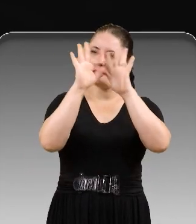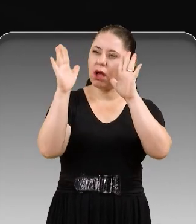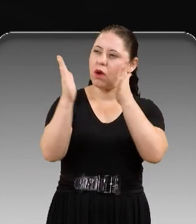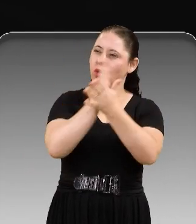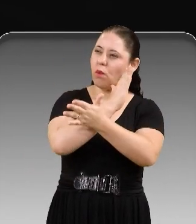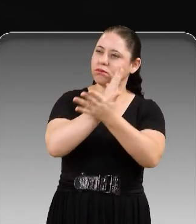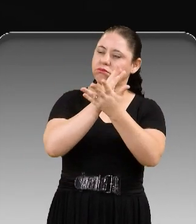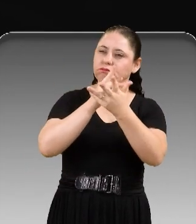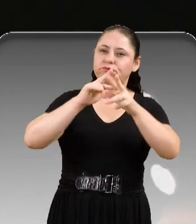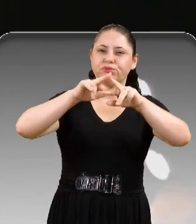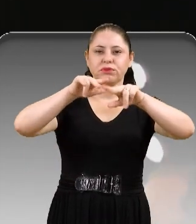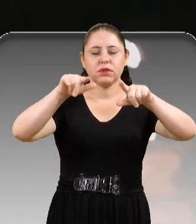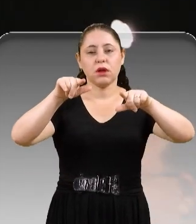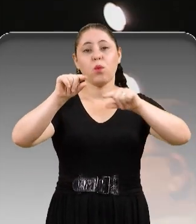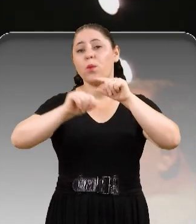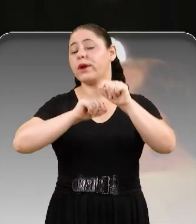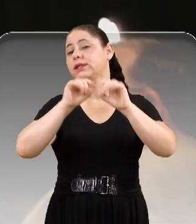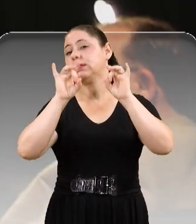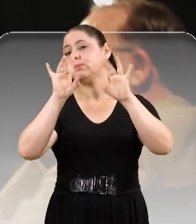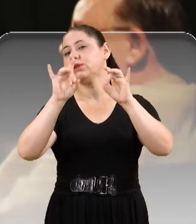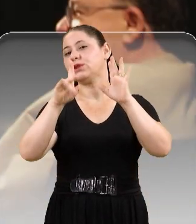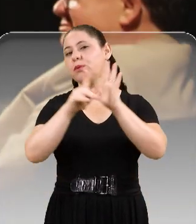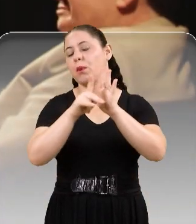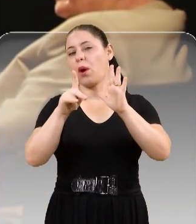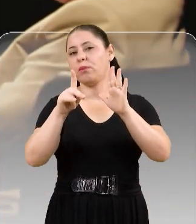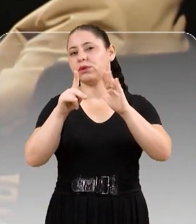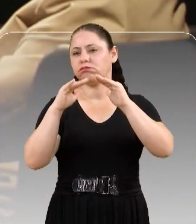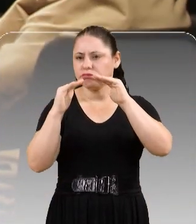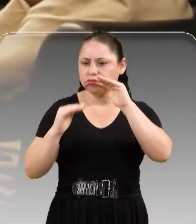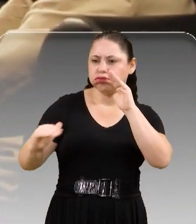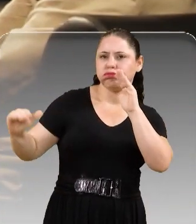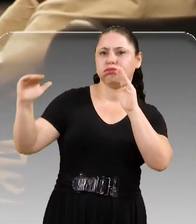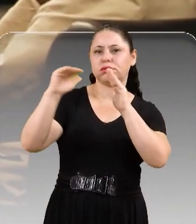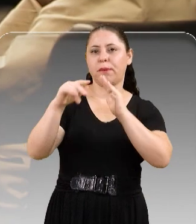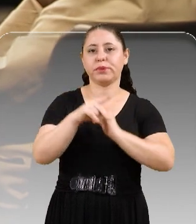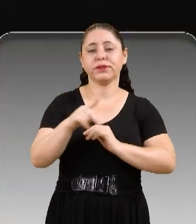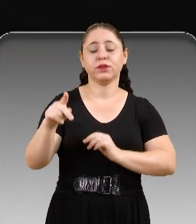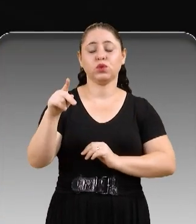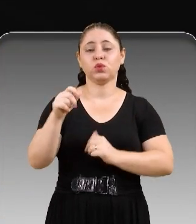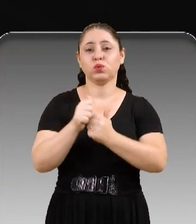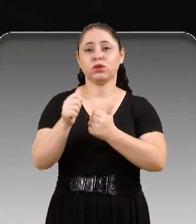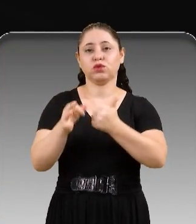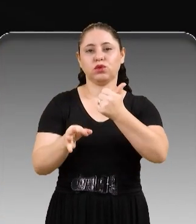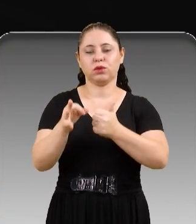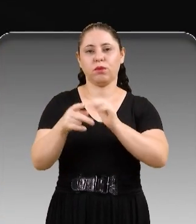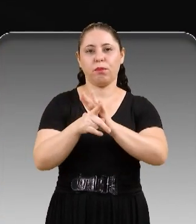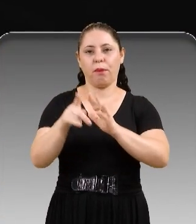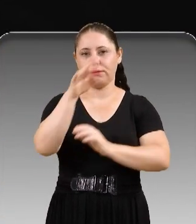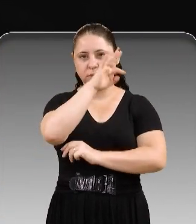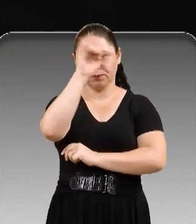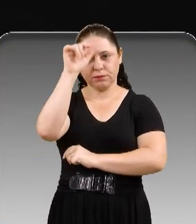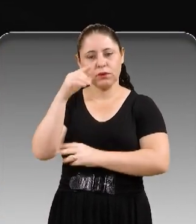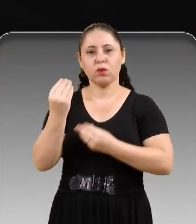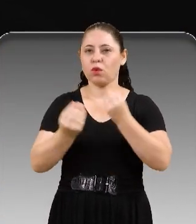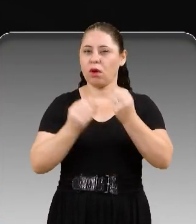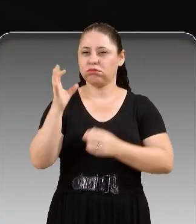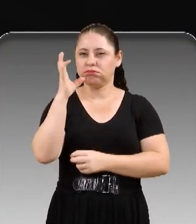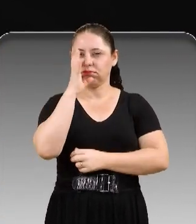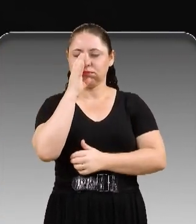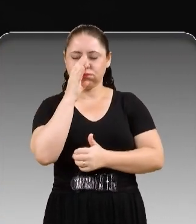especialmente sobre essa sua ascensão até a presidência do Tribunal de Justiça de Mato Grosso do Sul. Eu, como acompanhei de